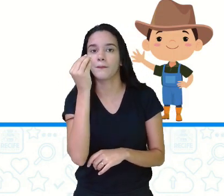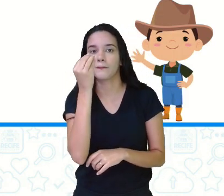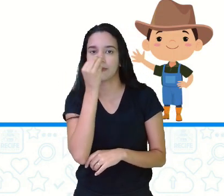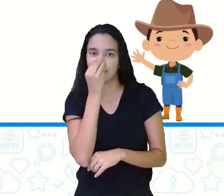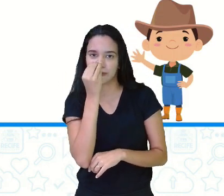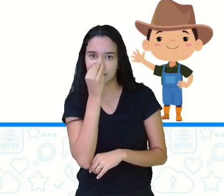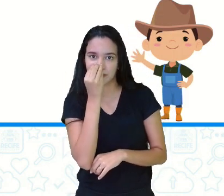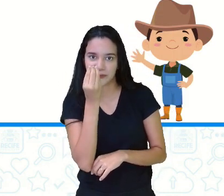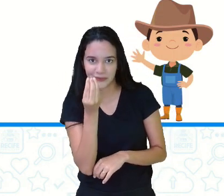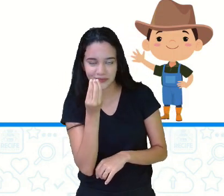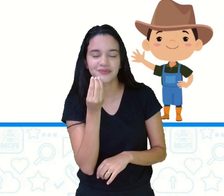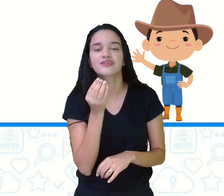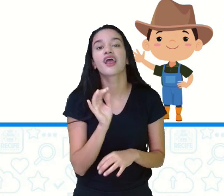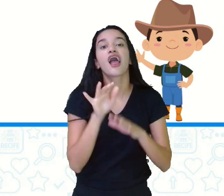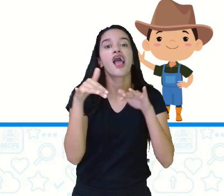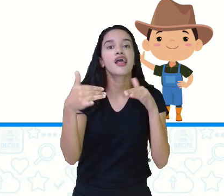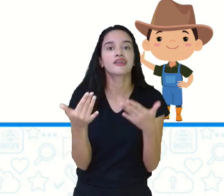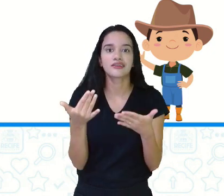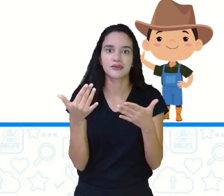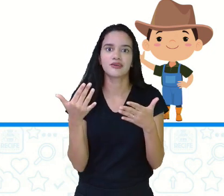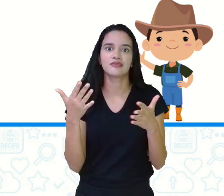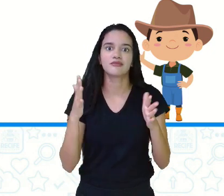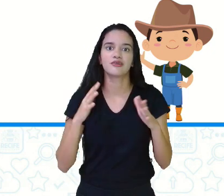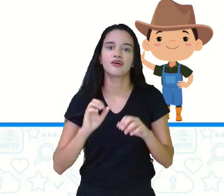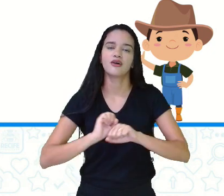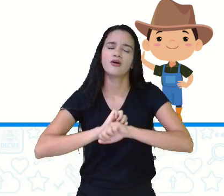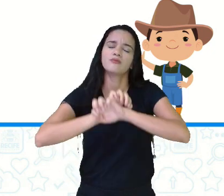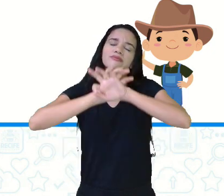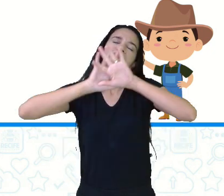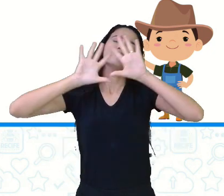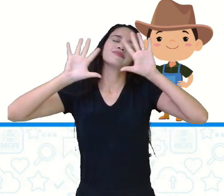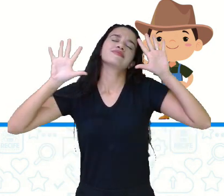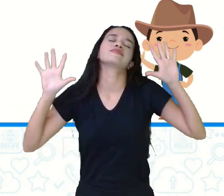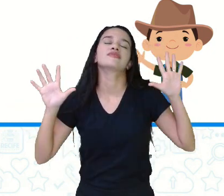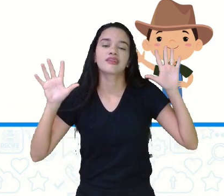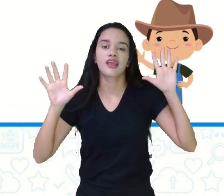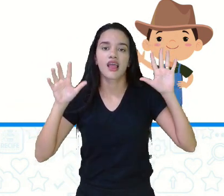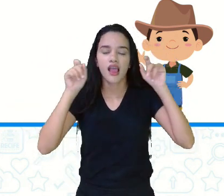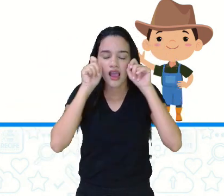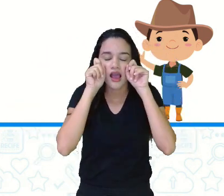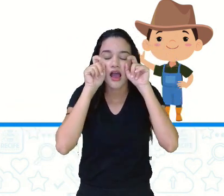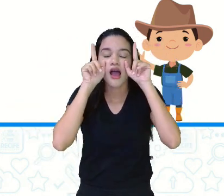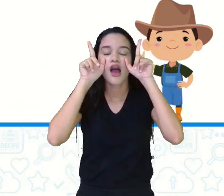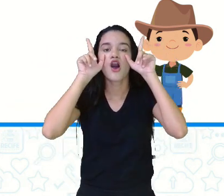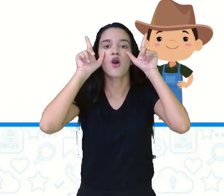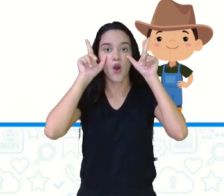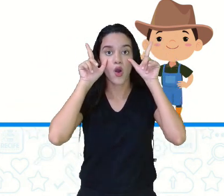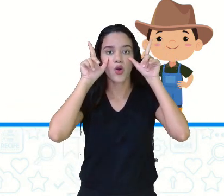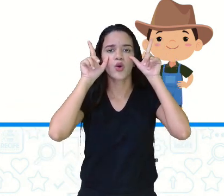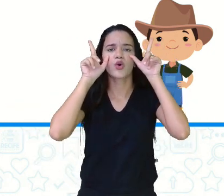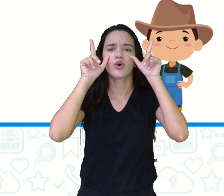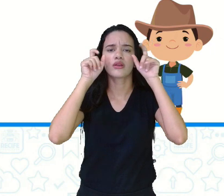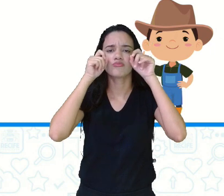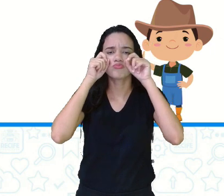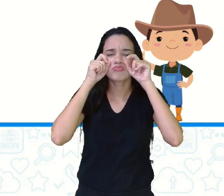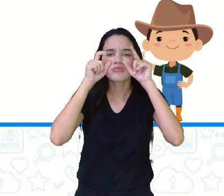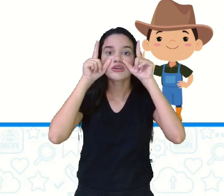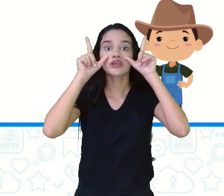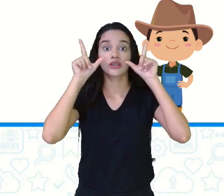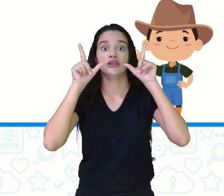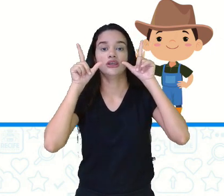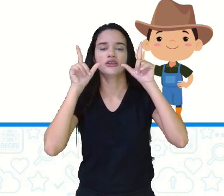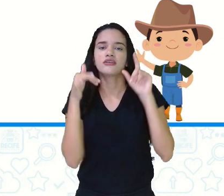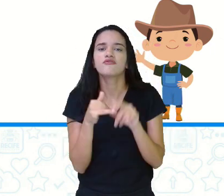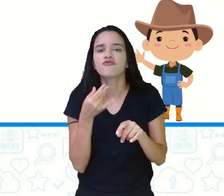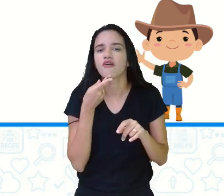nariz. A sacisa se espreguiçou, abriu os 2 olhos bem vagarosamente